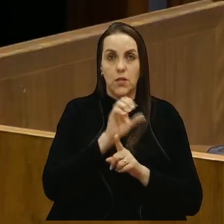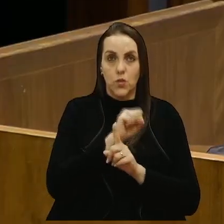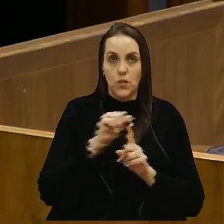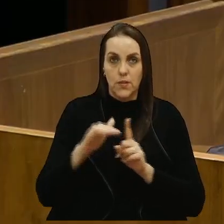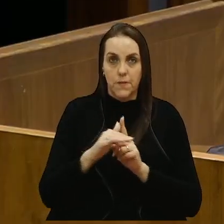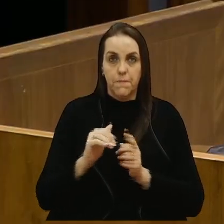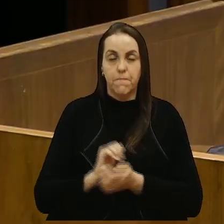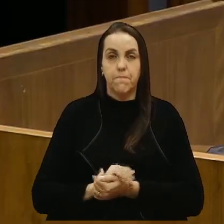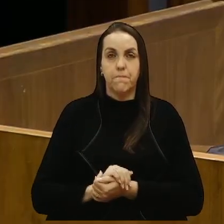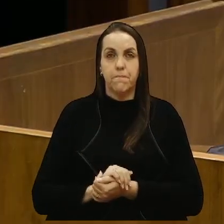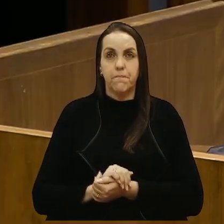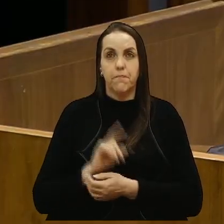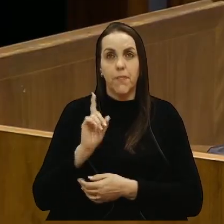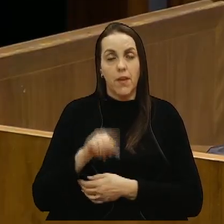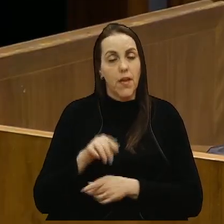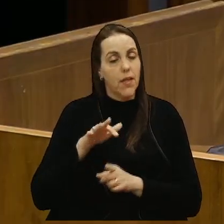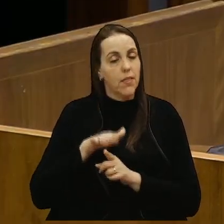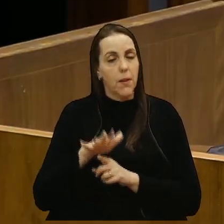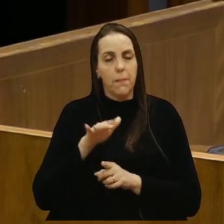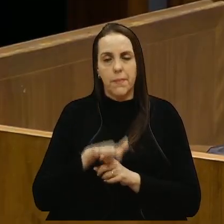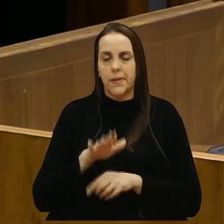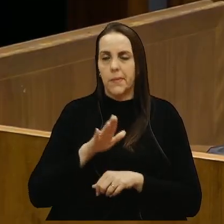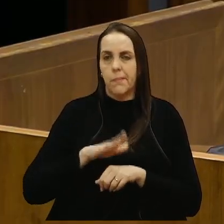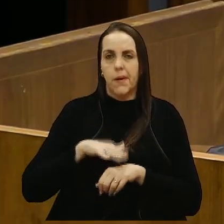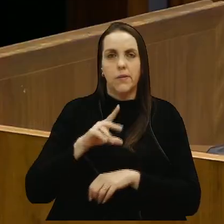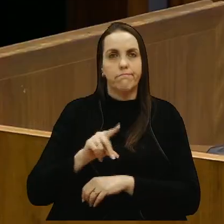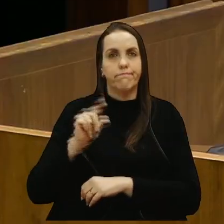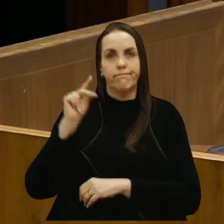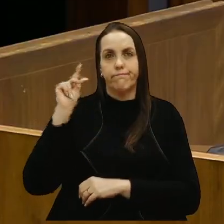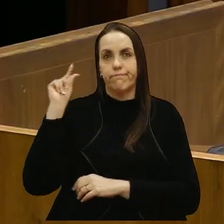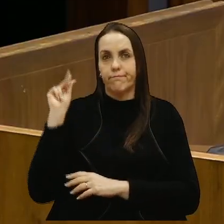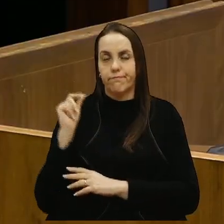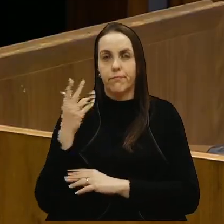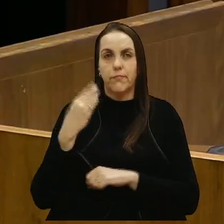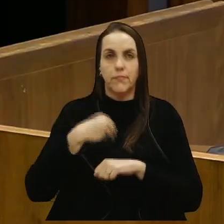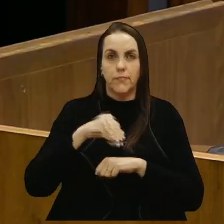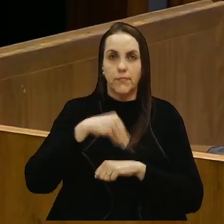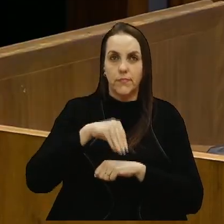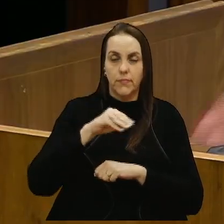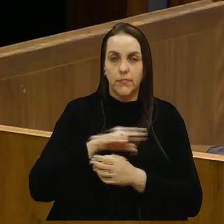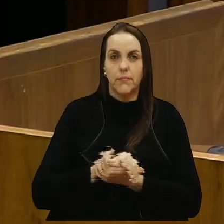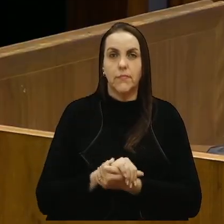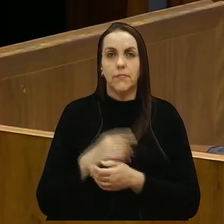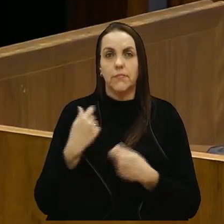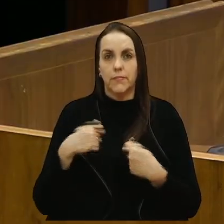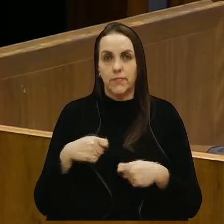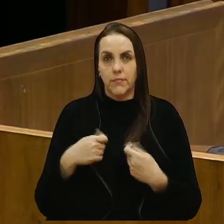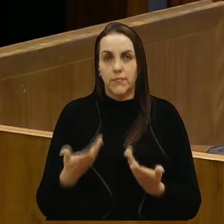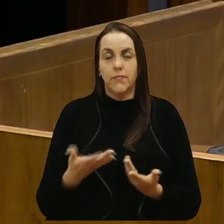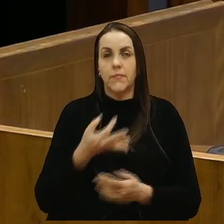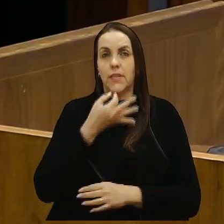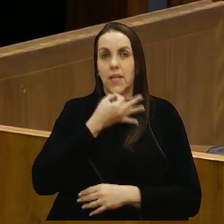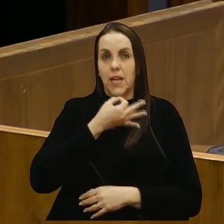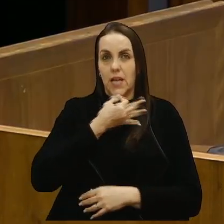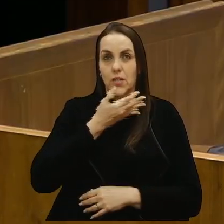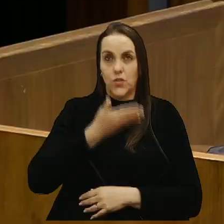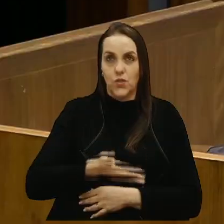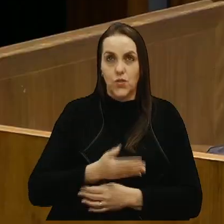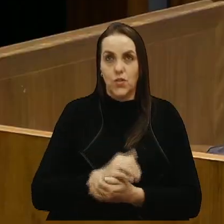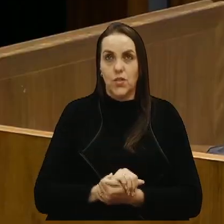a grande e velha demanda é aquela. Pelas recomendações, o Caxias teria que